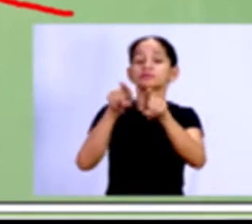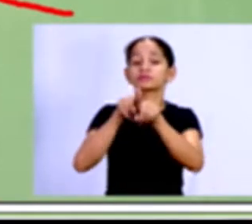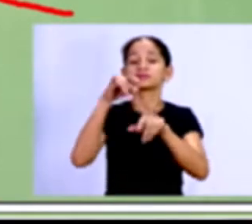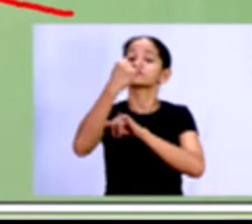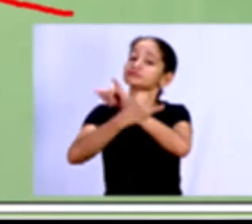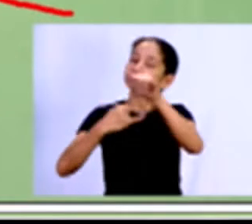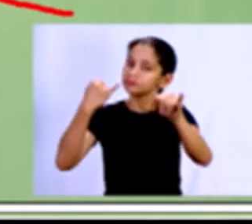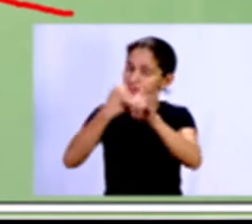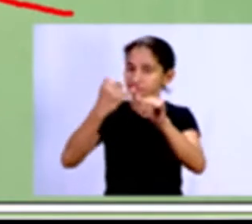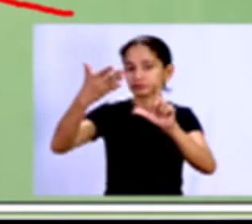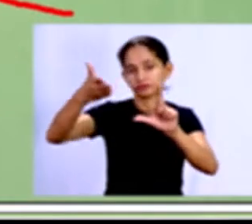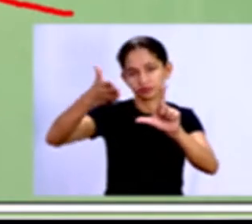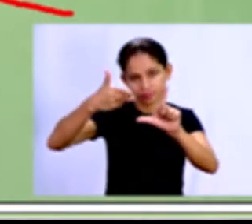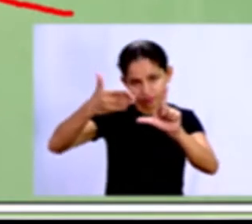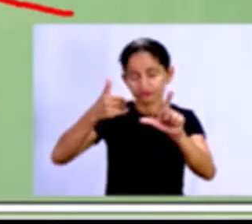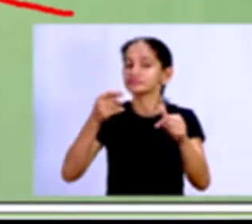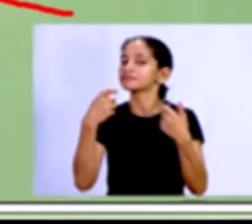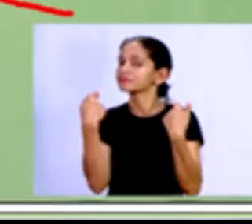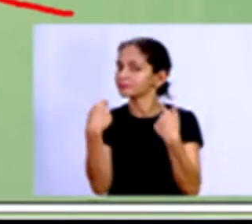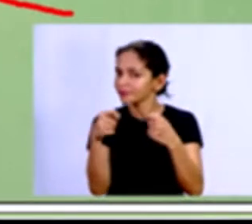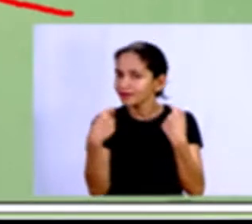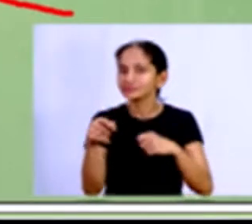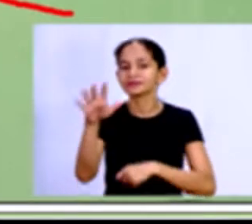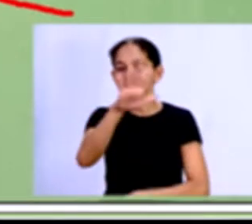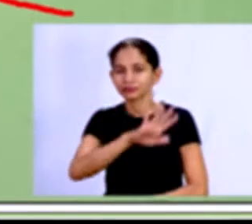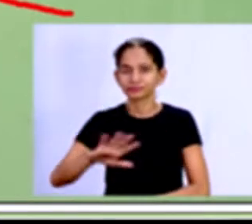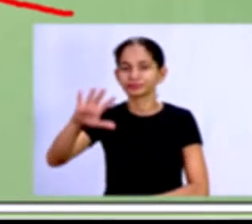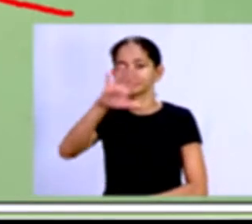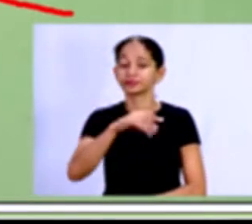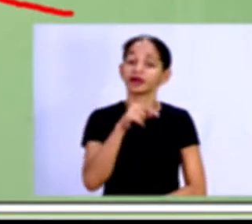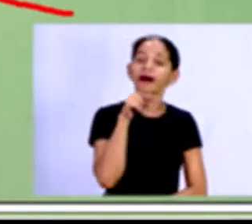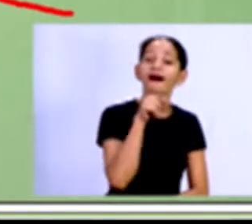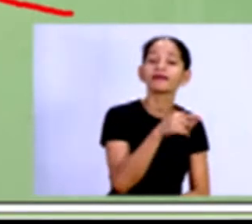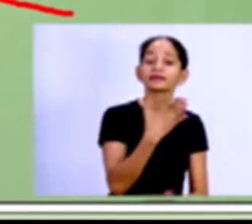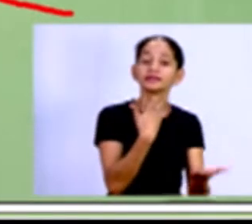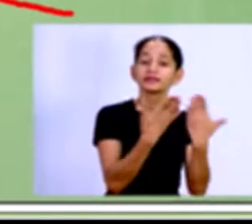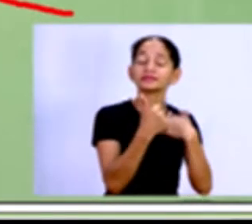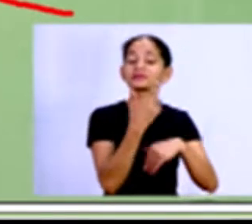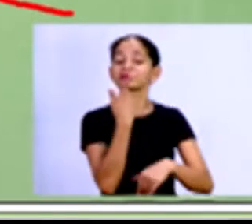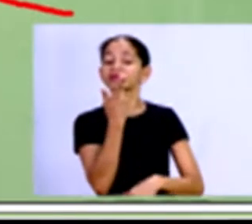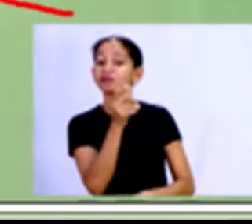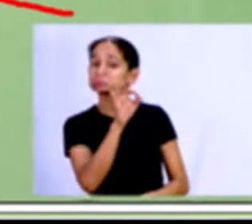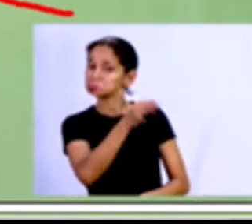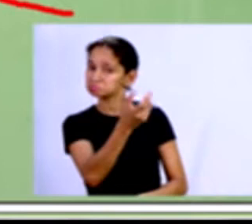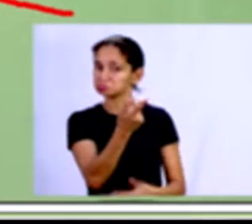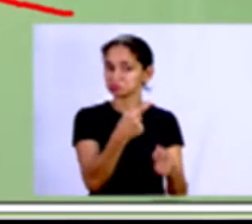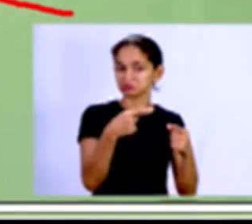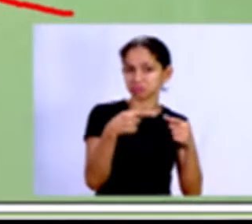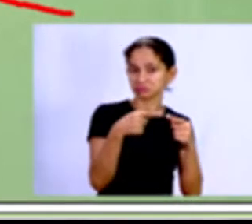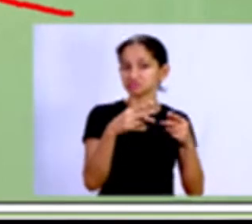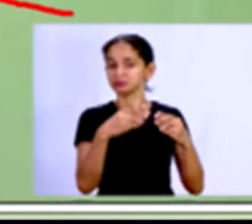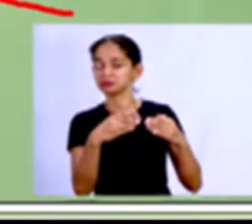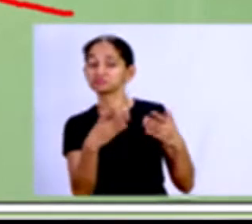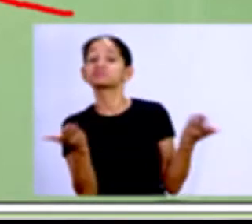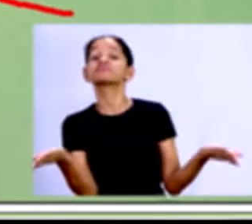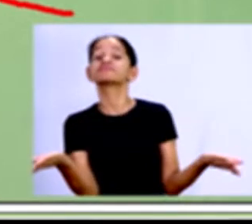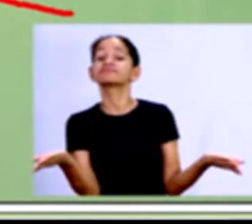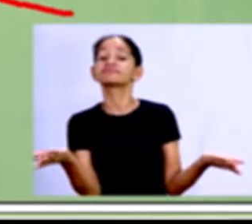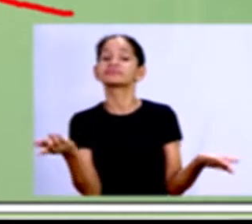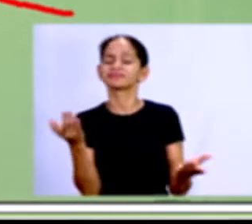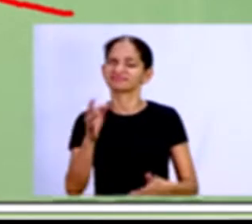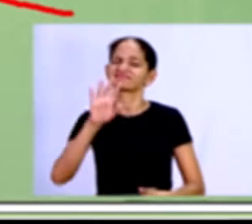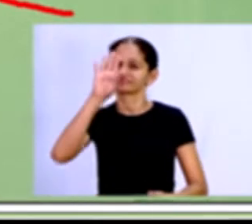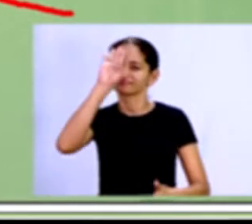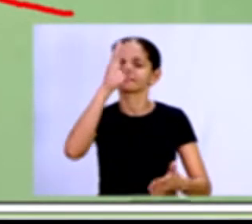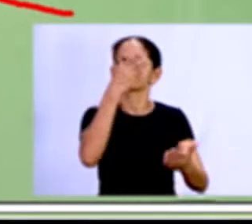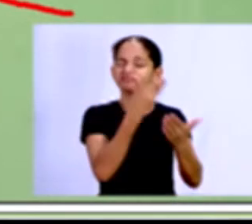aprendizagem. Não é isso, professor? O que os nossos coordenadores, tutores acham disso daí? Tá certo ou tá errado? Eu acho que todos, né? Acho, não tenho